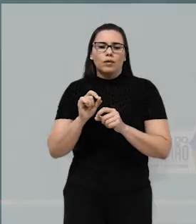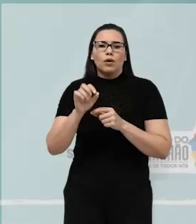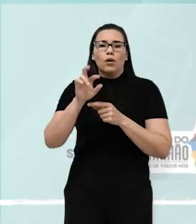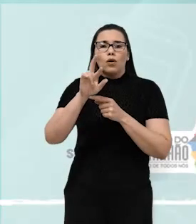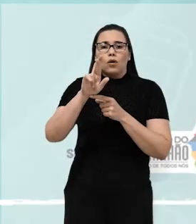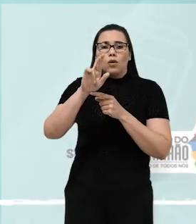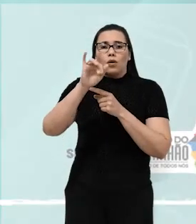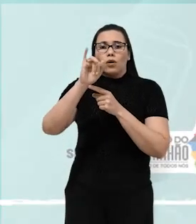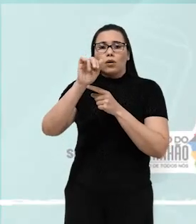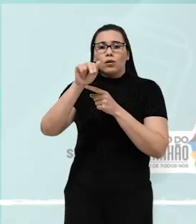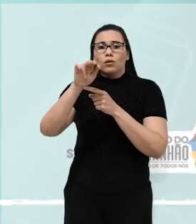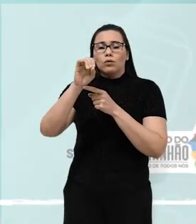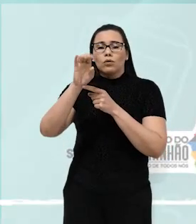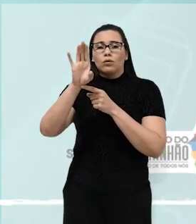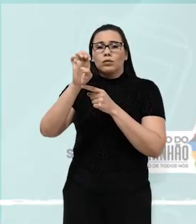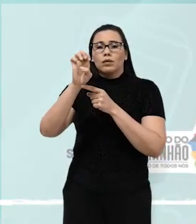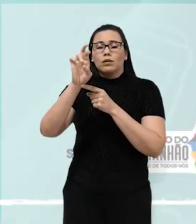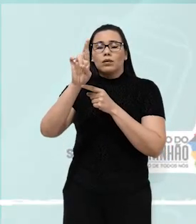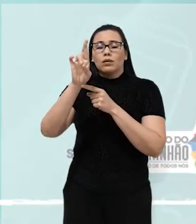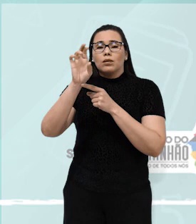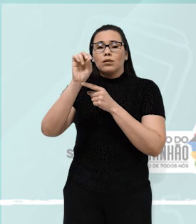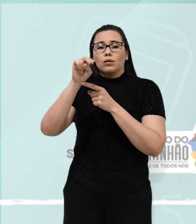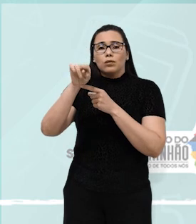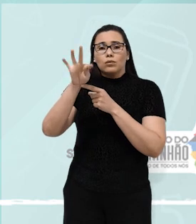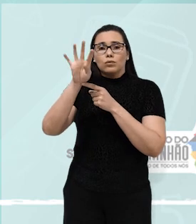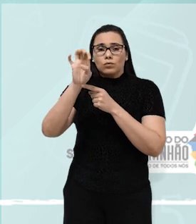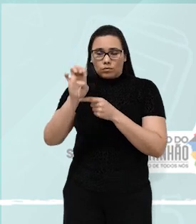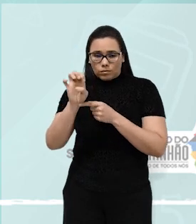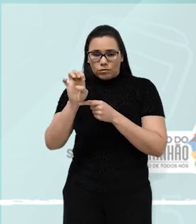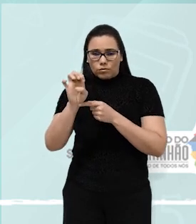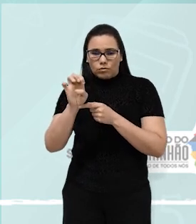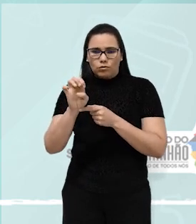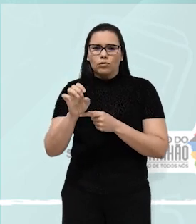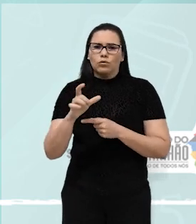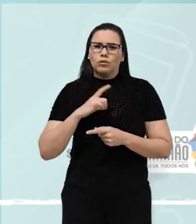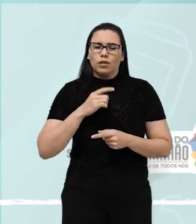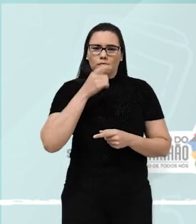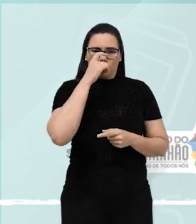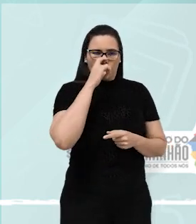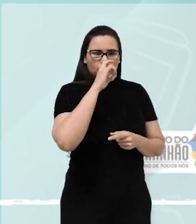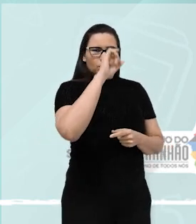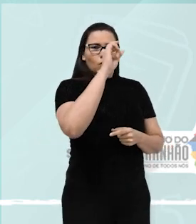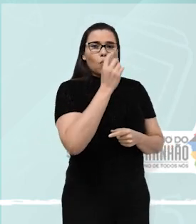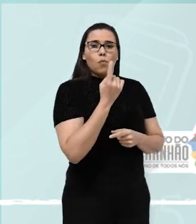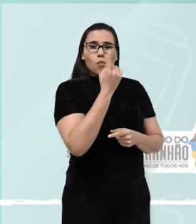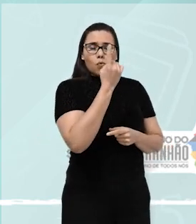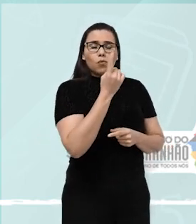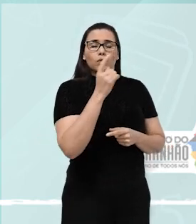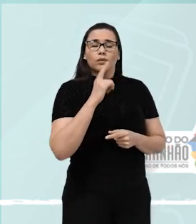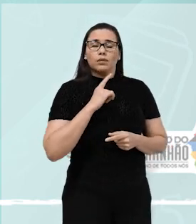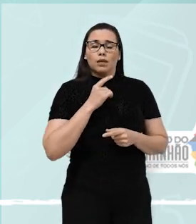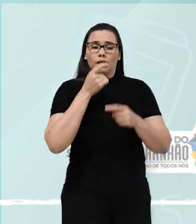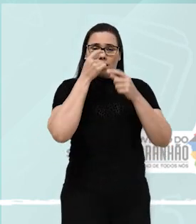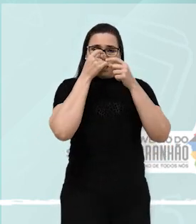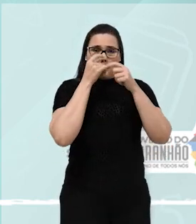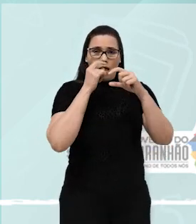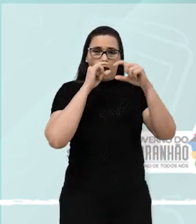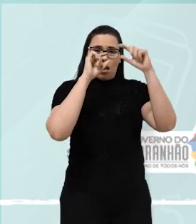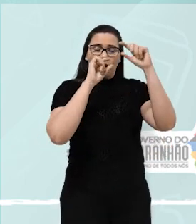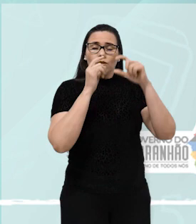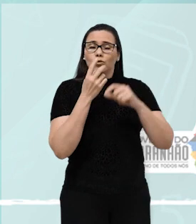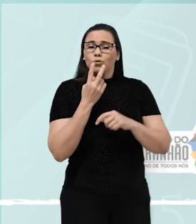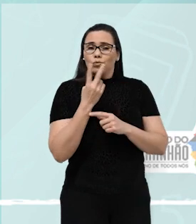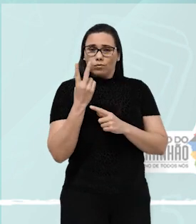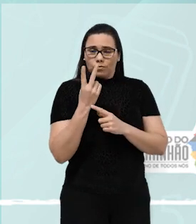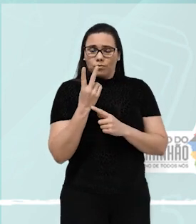chifres. Então, esse ancestral comum, ele é mais distante desses dois. Então, esse indivíduo aqui, esse nó, ele mostra